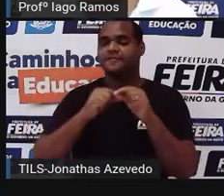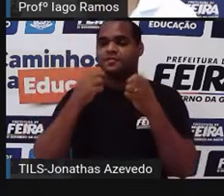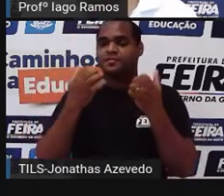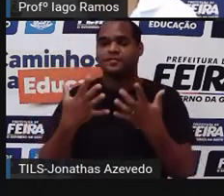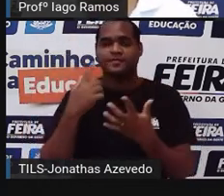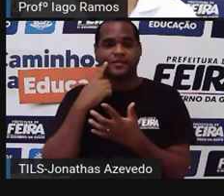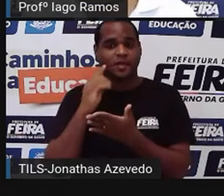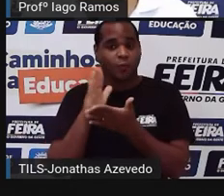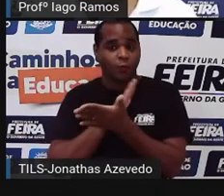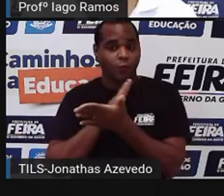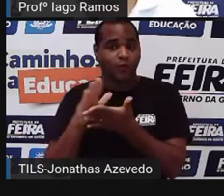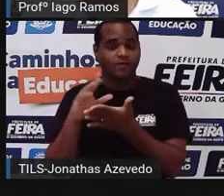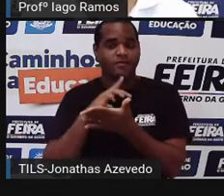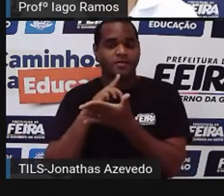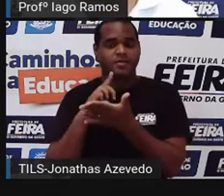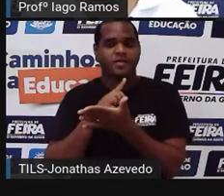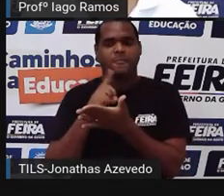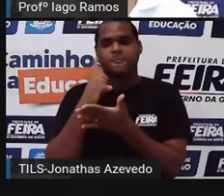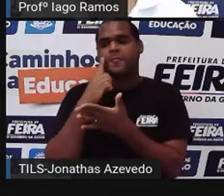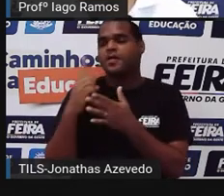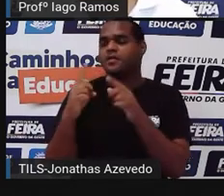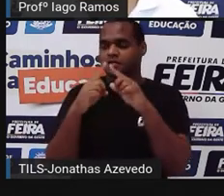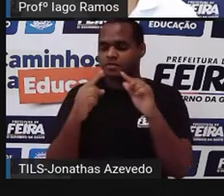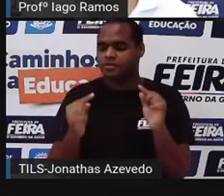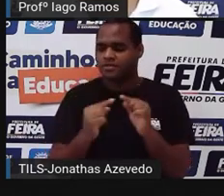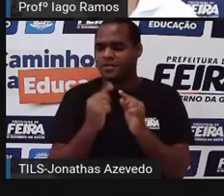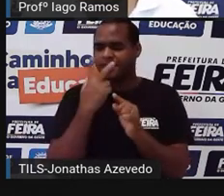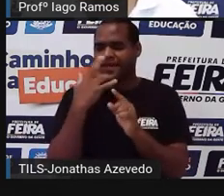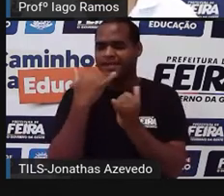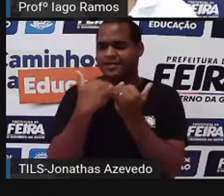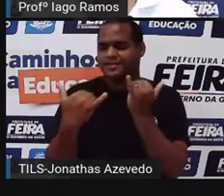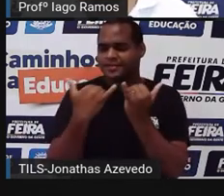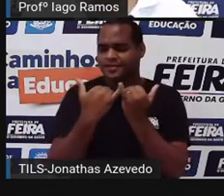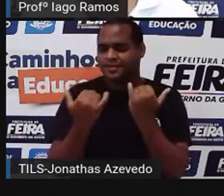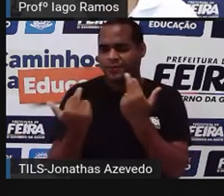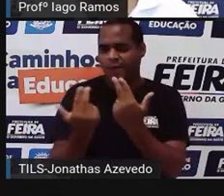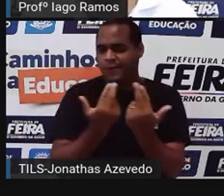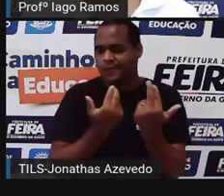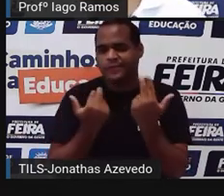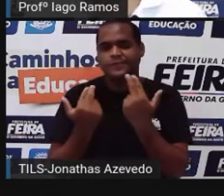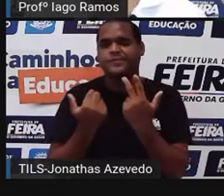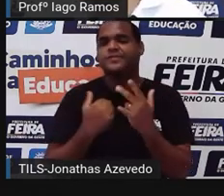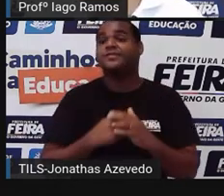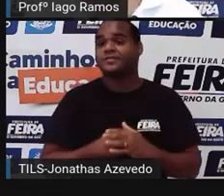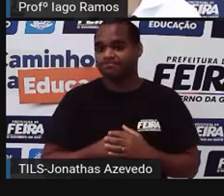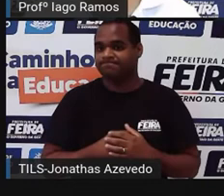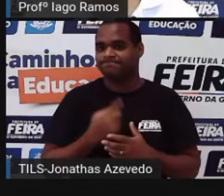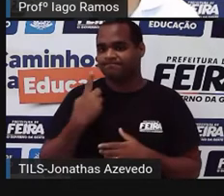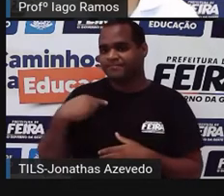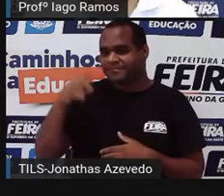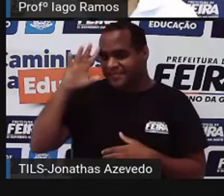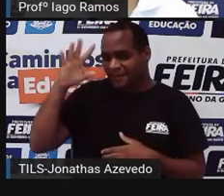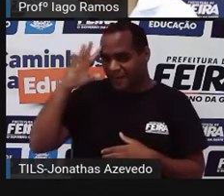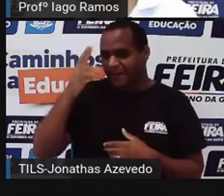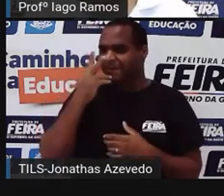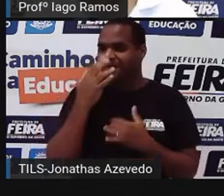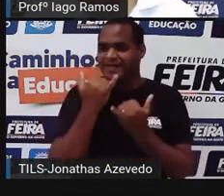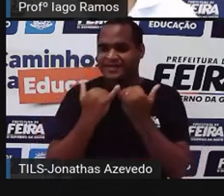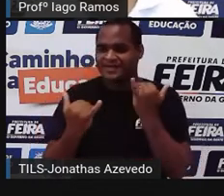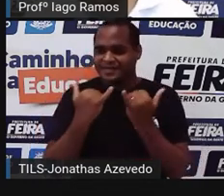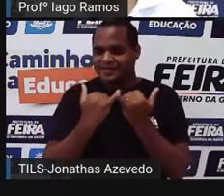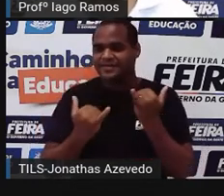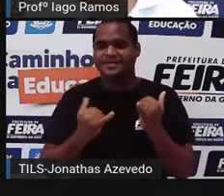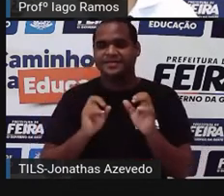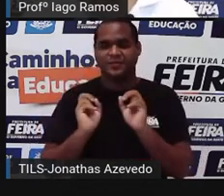tem medidas né as medidas aqui não são iguais tá porque a gente tá falando de semelhança